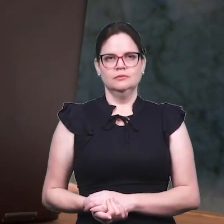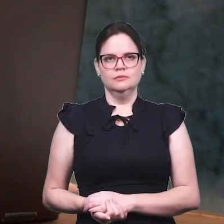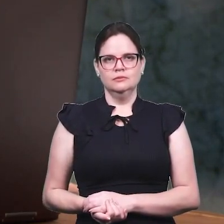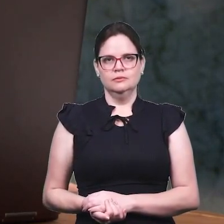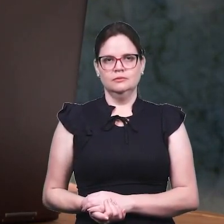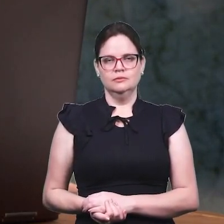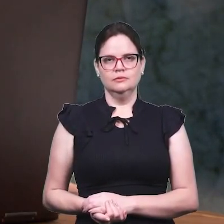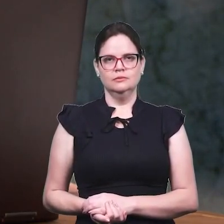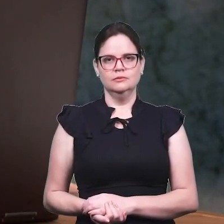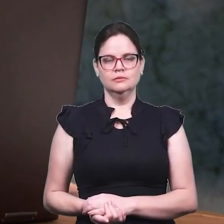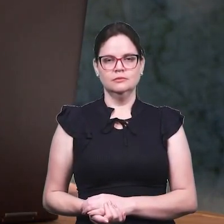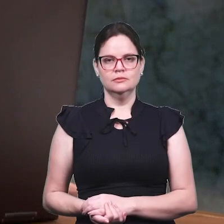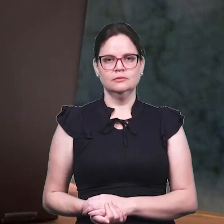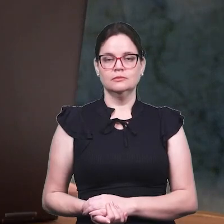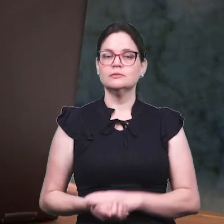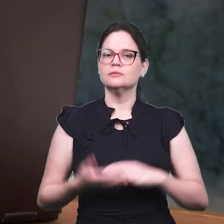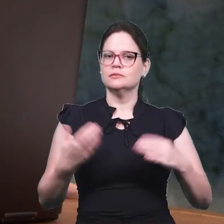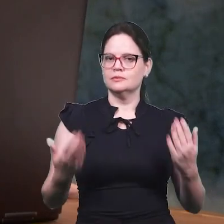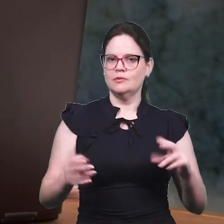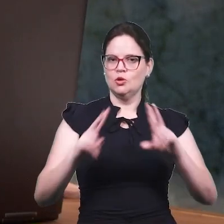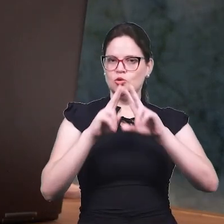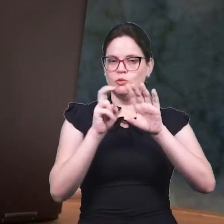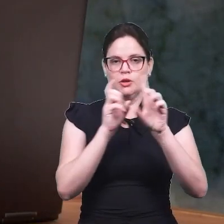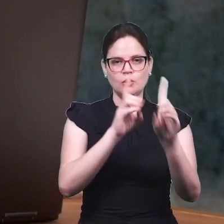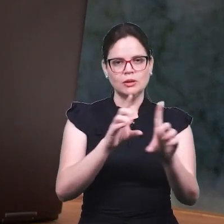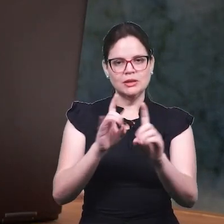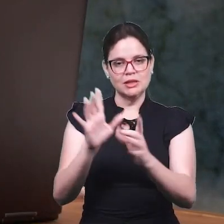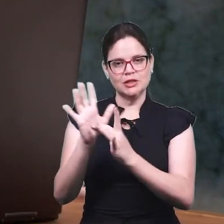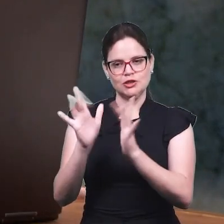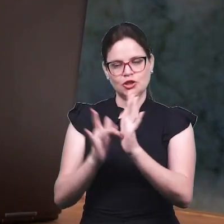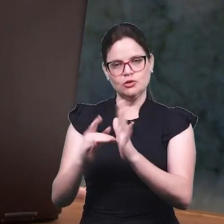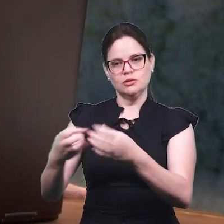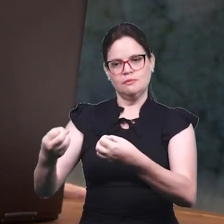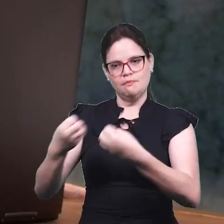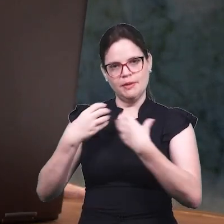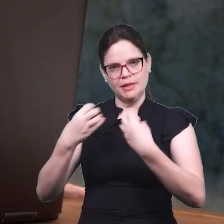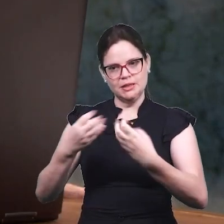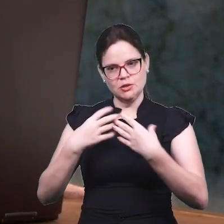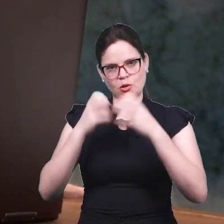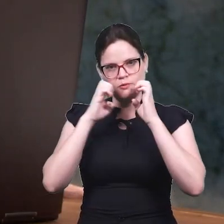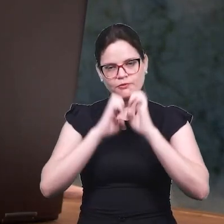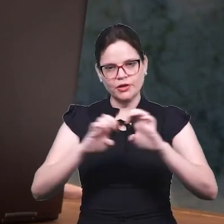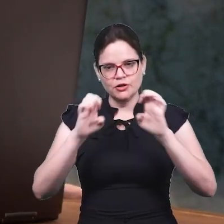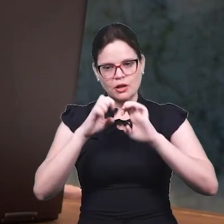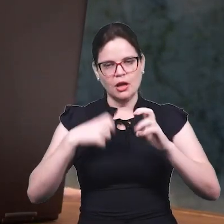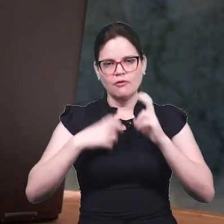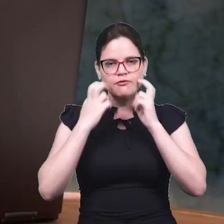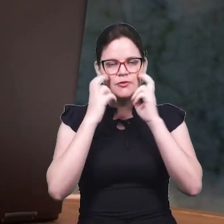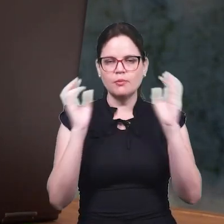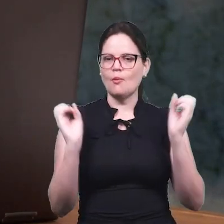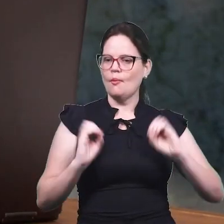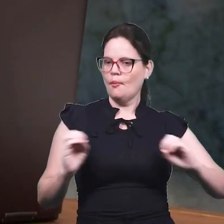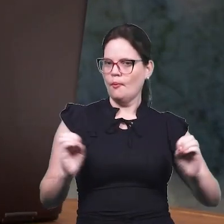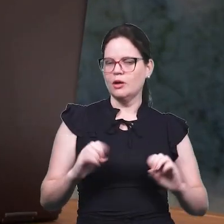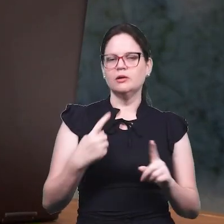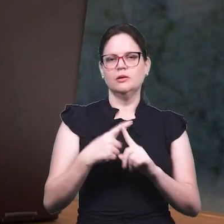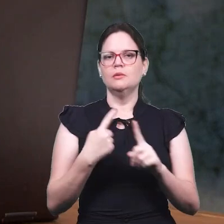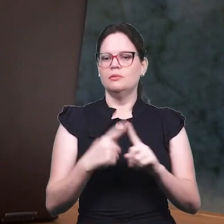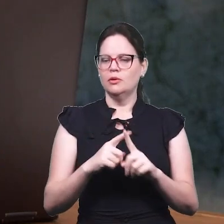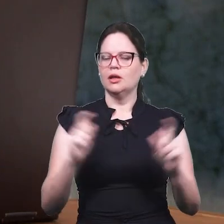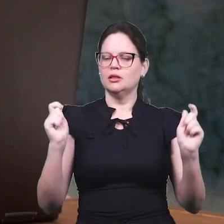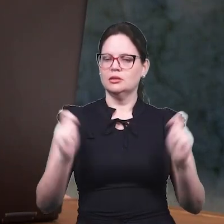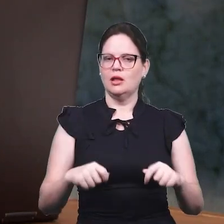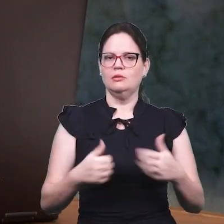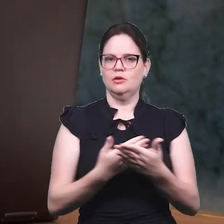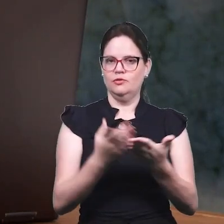está pronto, não me envergonho do evangelho de Cristo, pois é o poder de Deus para a salvação de todo aquele que crê. É